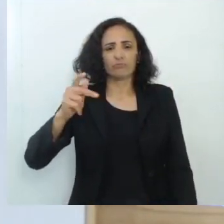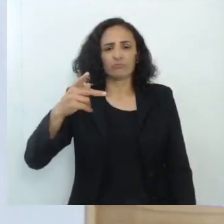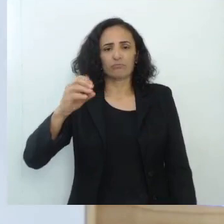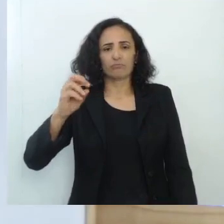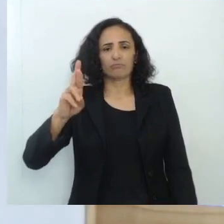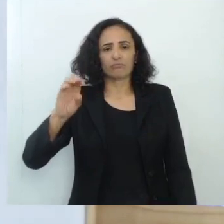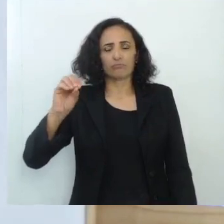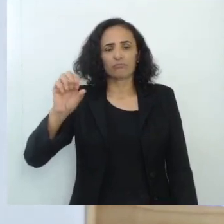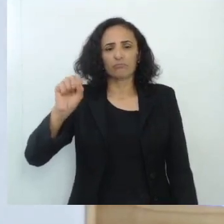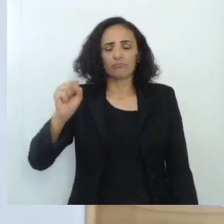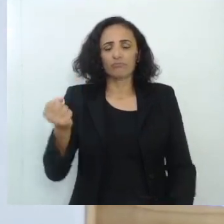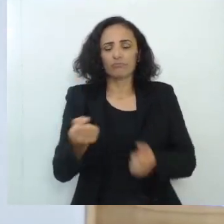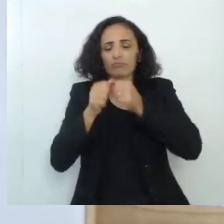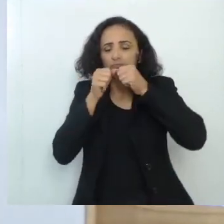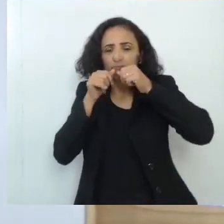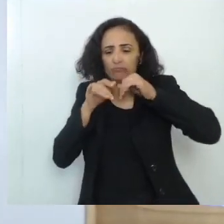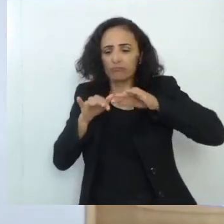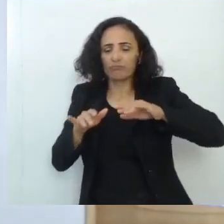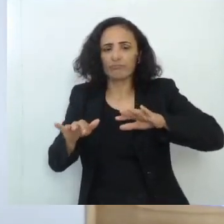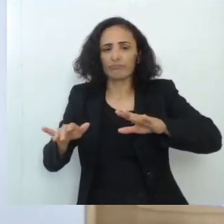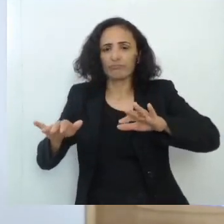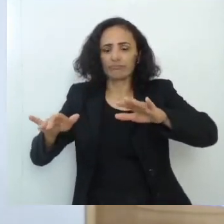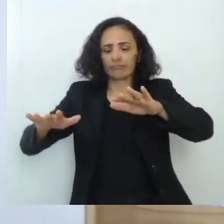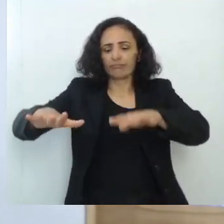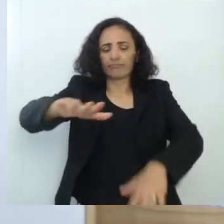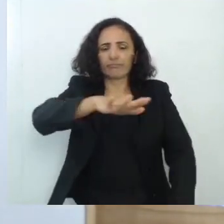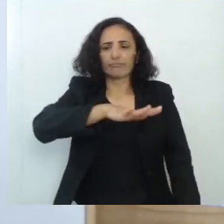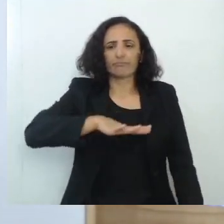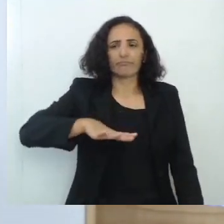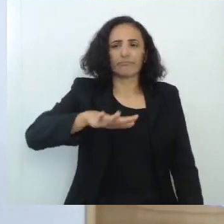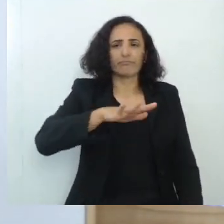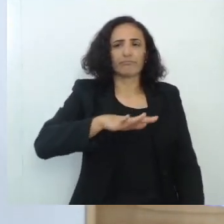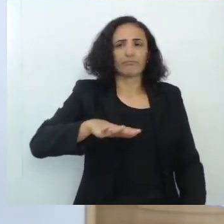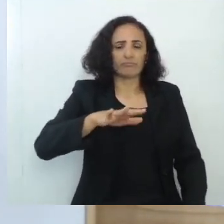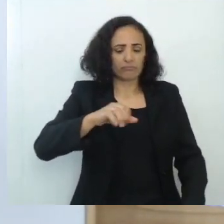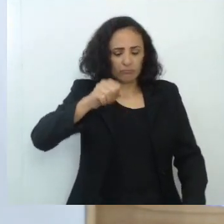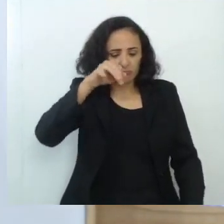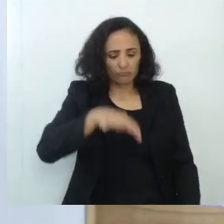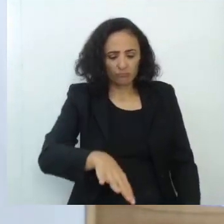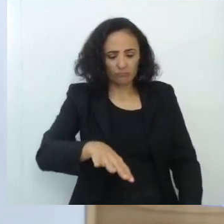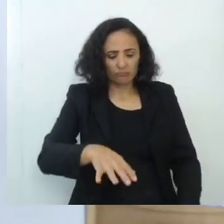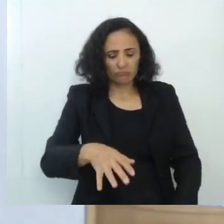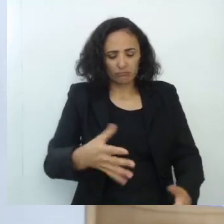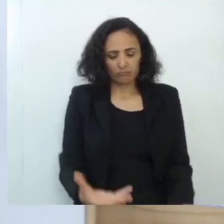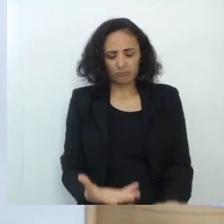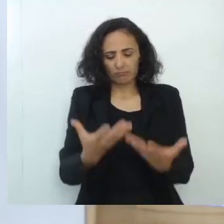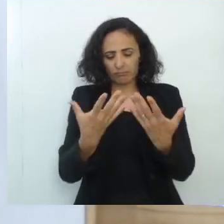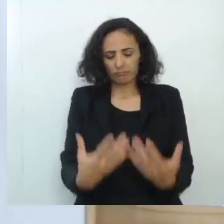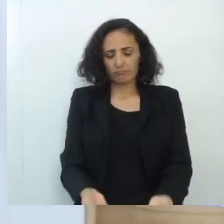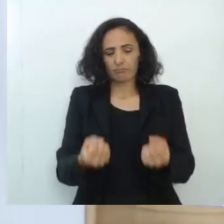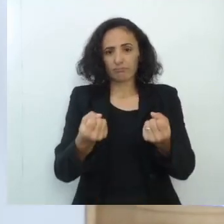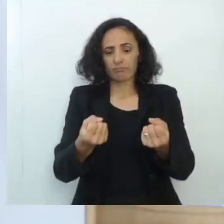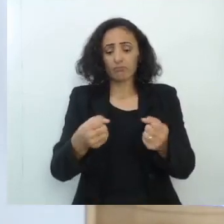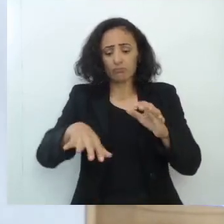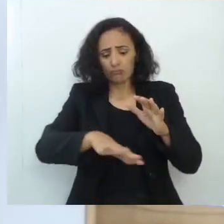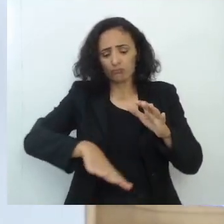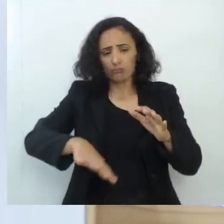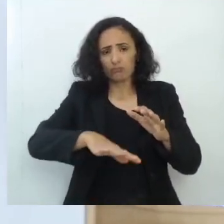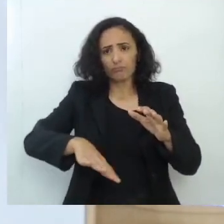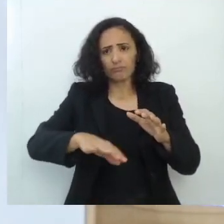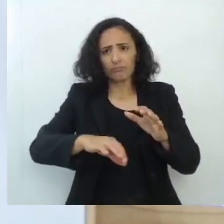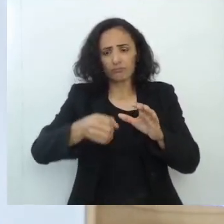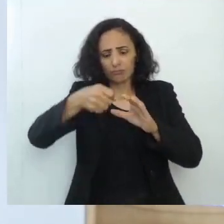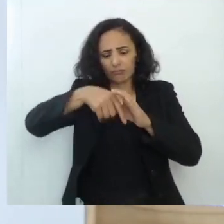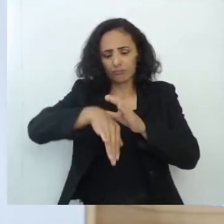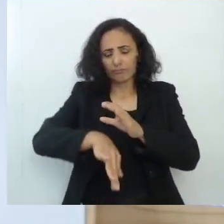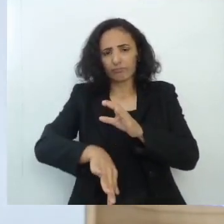Esses esporos eles vão sair voando no ambiente e eles vão bater no ambiente. Quando eles batem no ambiente, eles